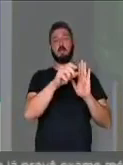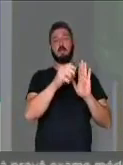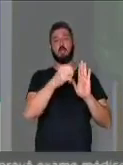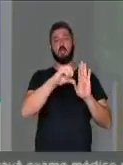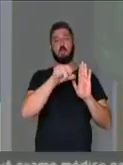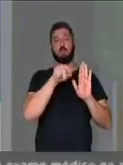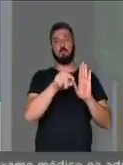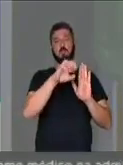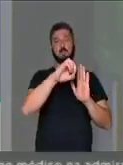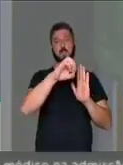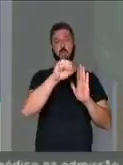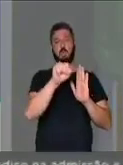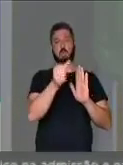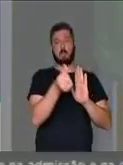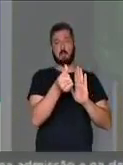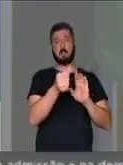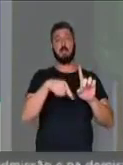comissões,